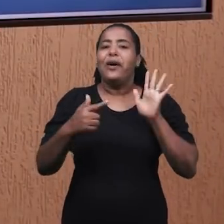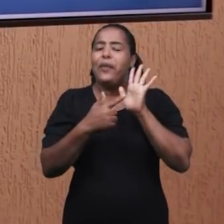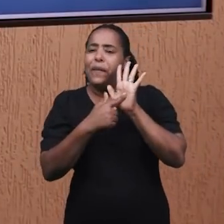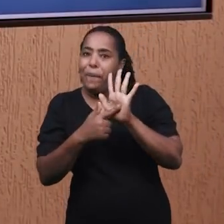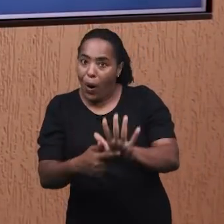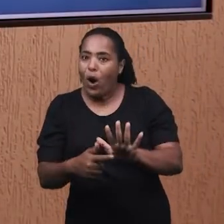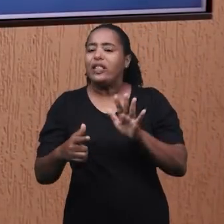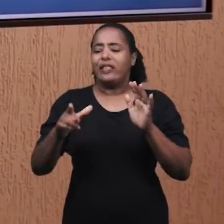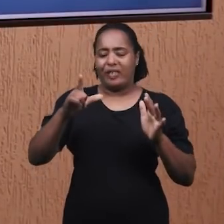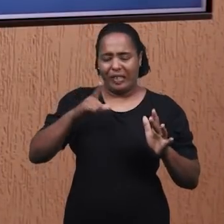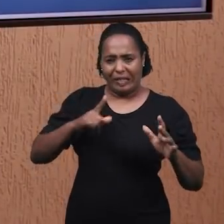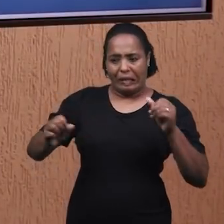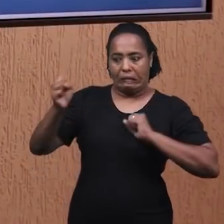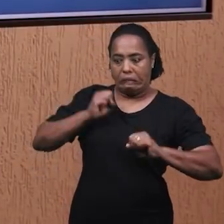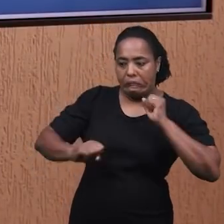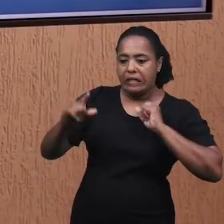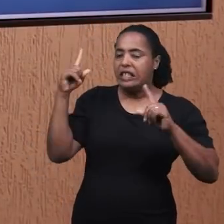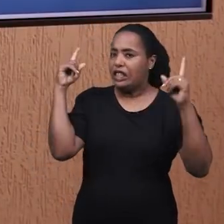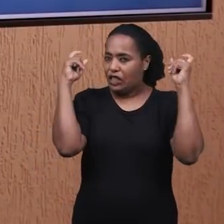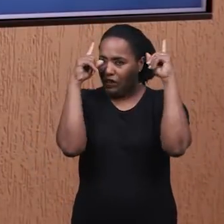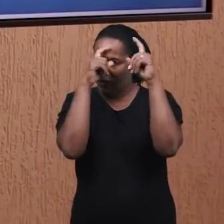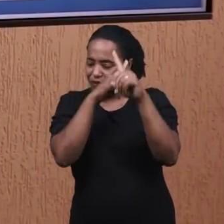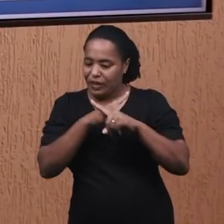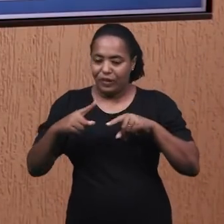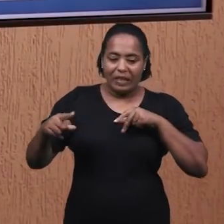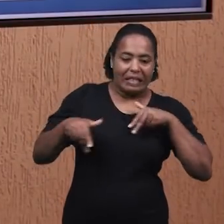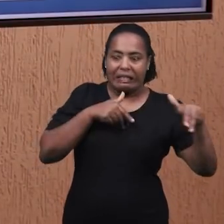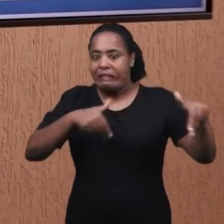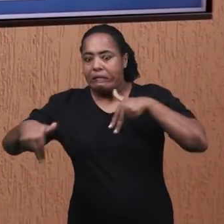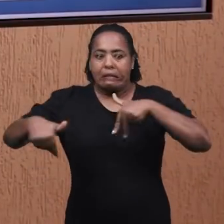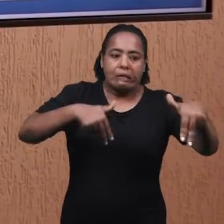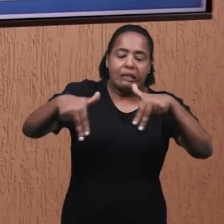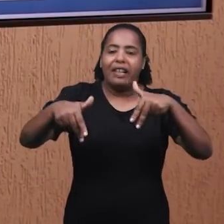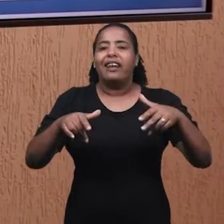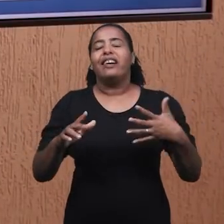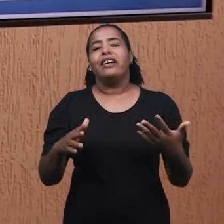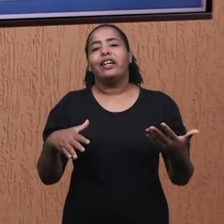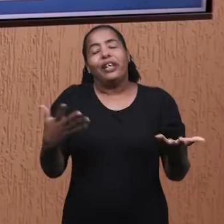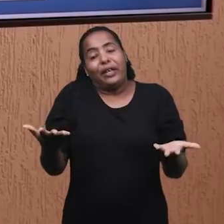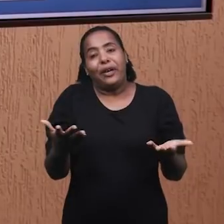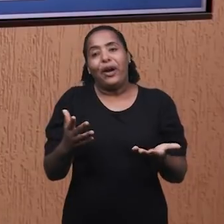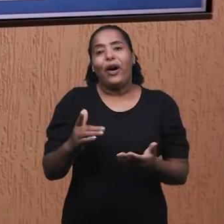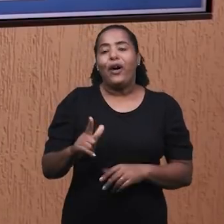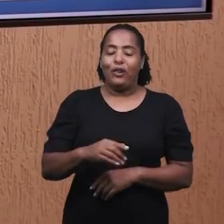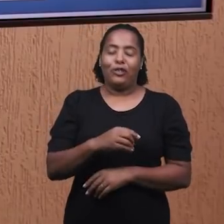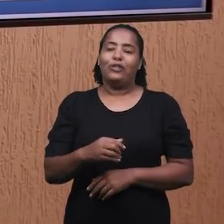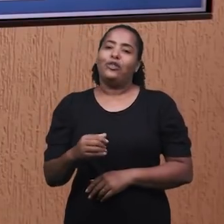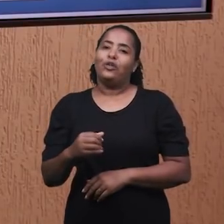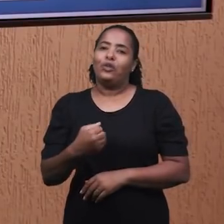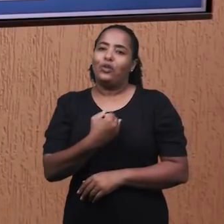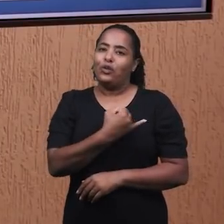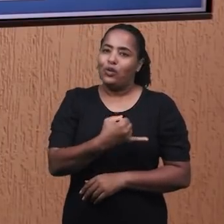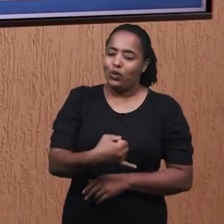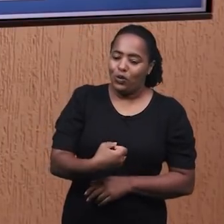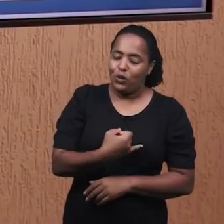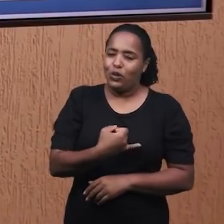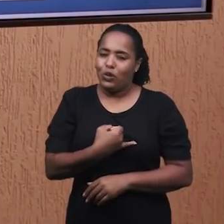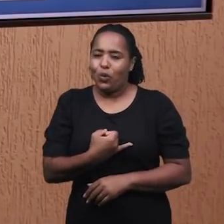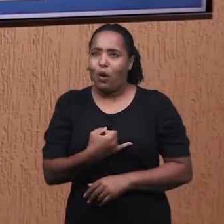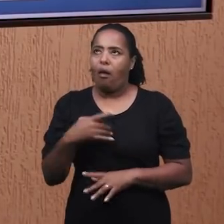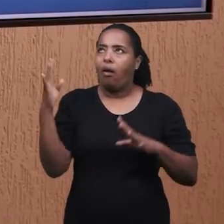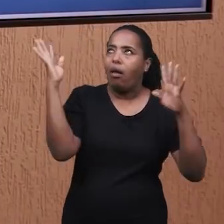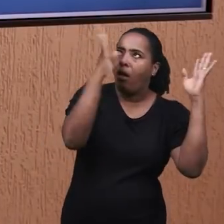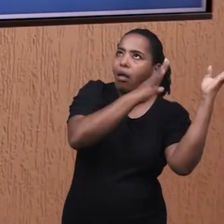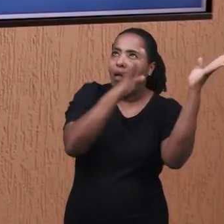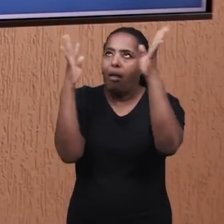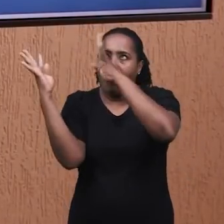da hiperatividade, da dificuldade de ficar quieto. E a nona história, que é João, o avoado, que é uma